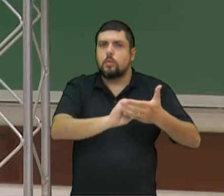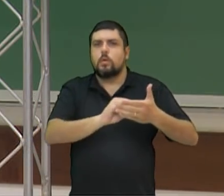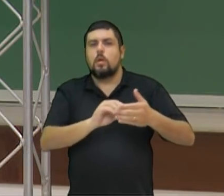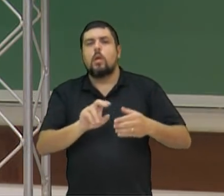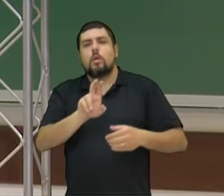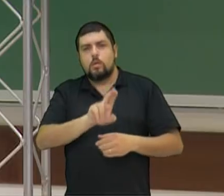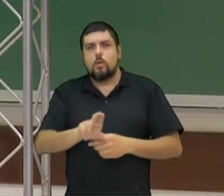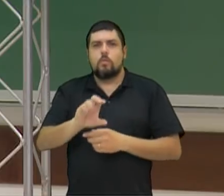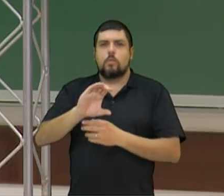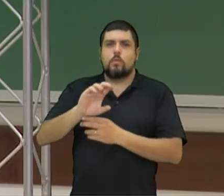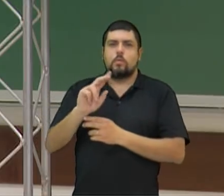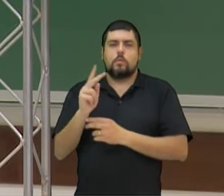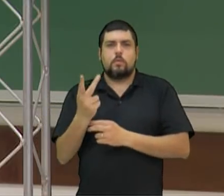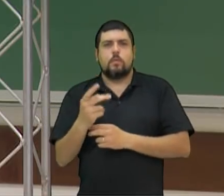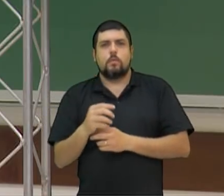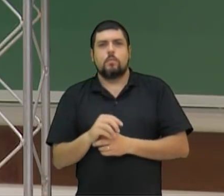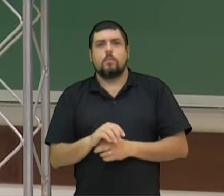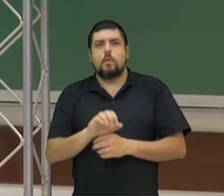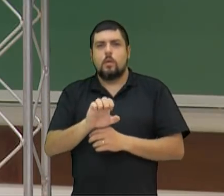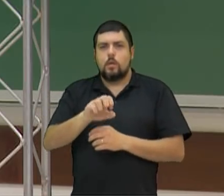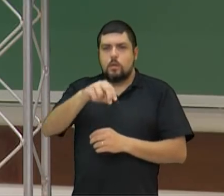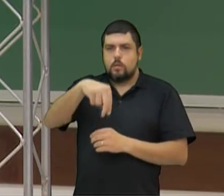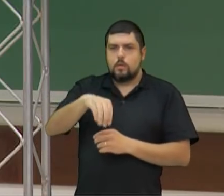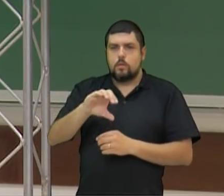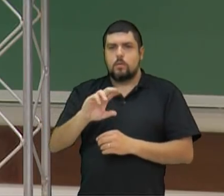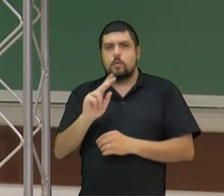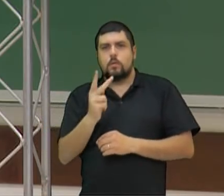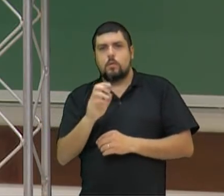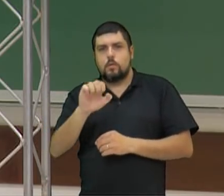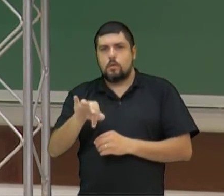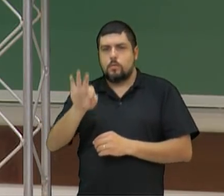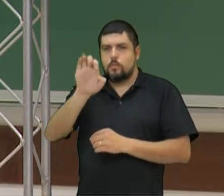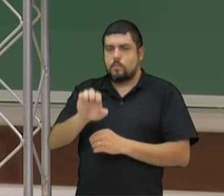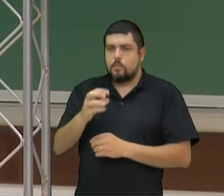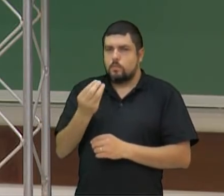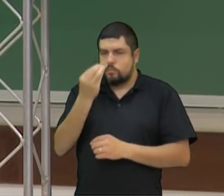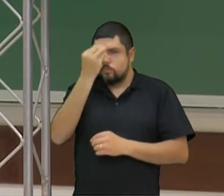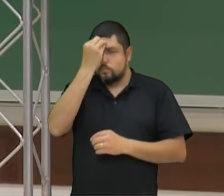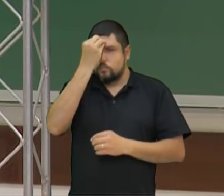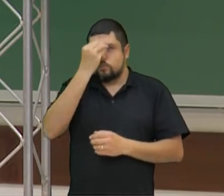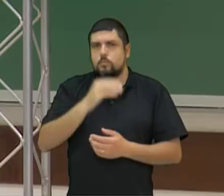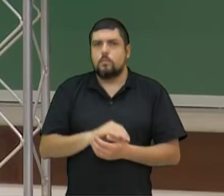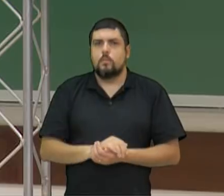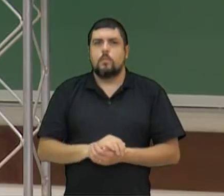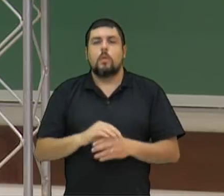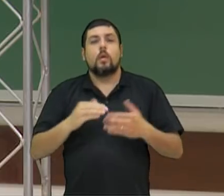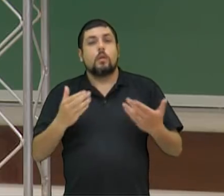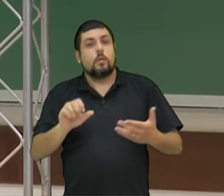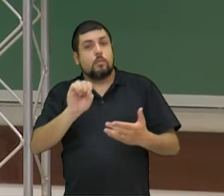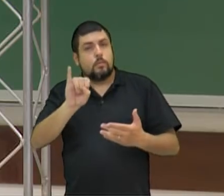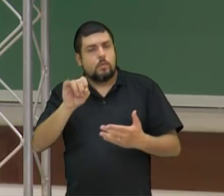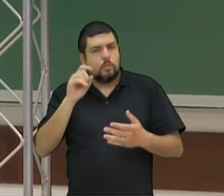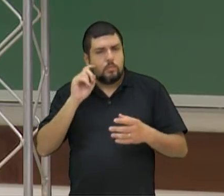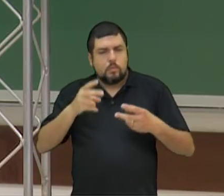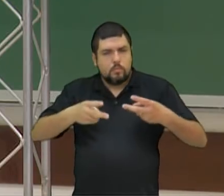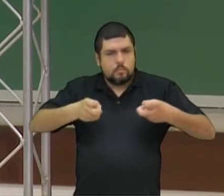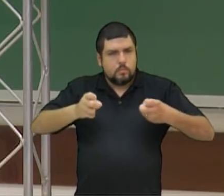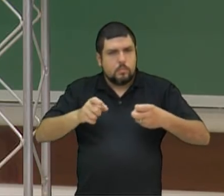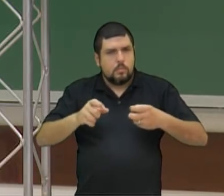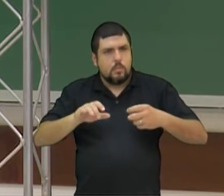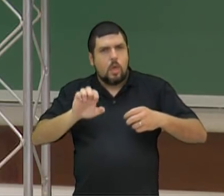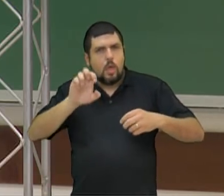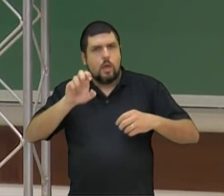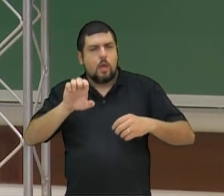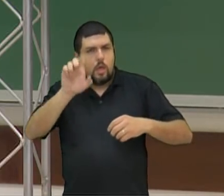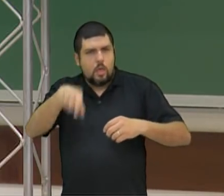usa o CH, por isso que enchente é com CH. Memorizem isso, tá? Então, a exceção é quando dá a ideia de algo que está sendo